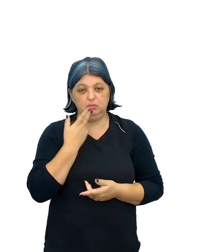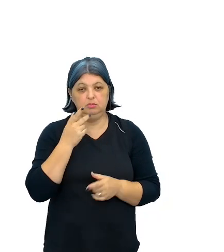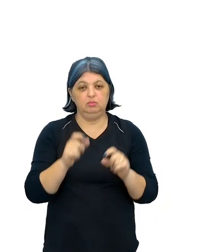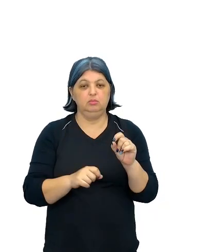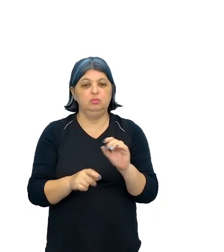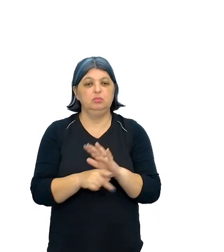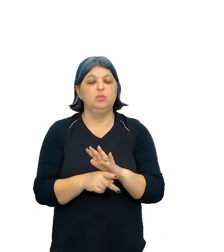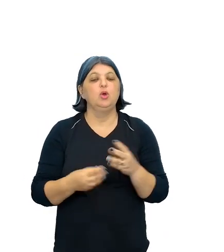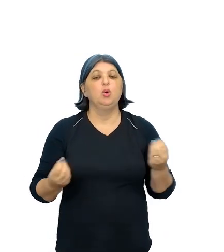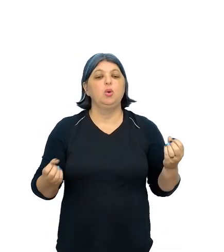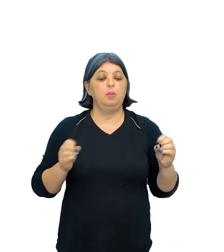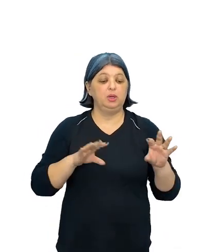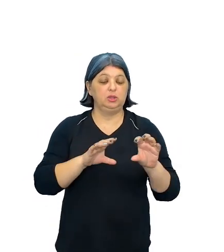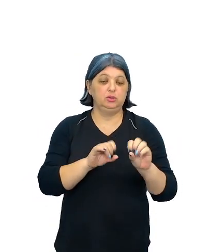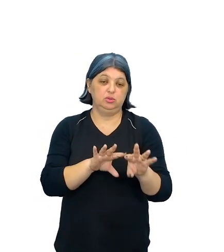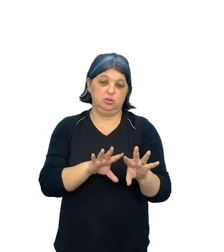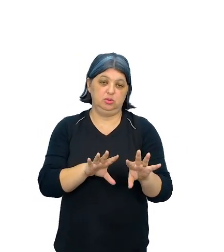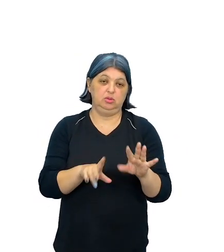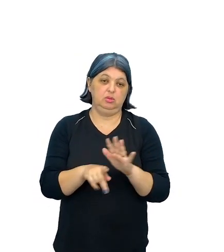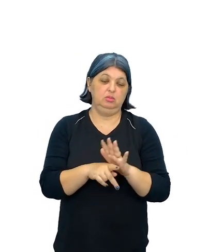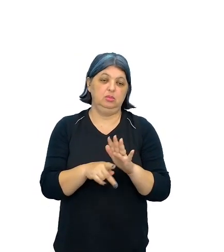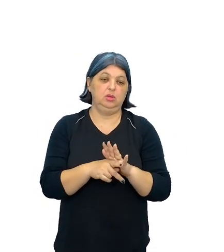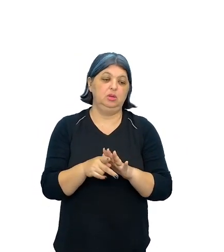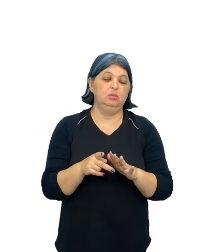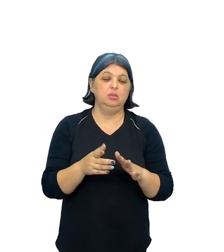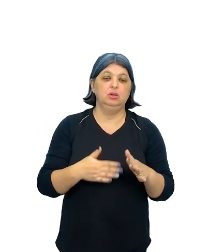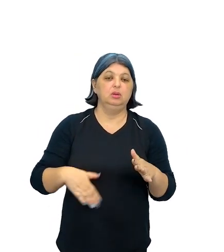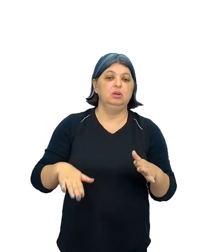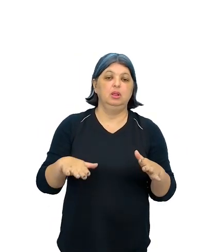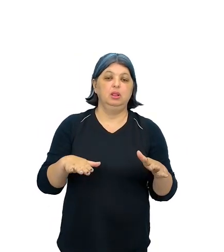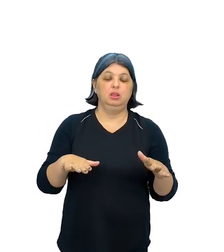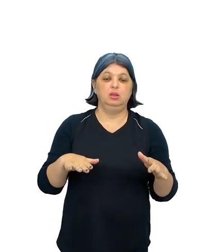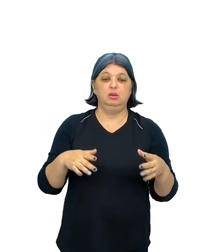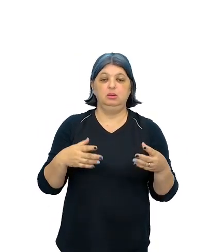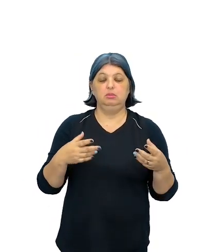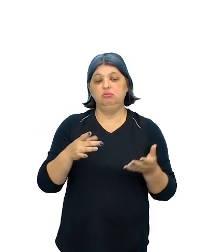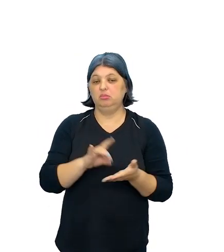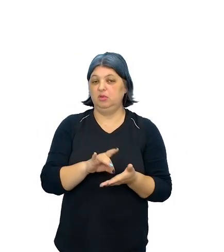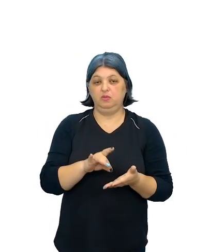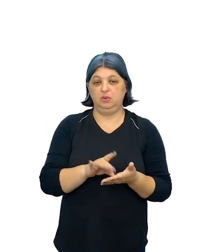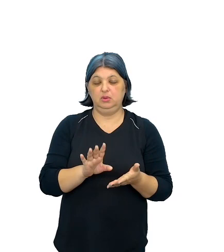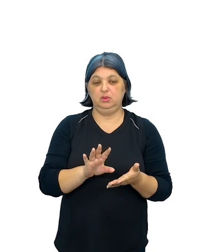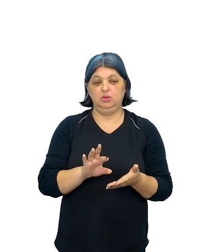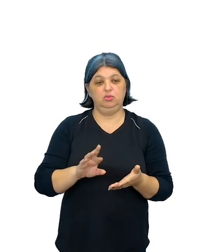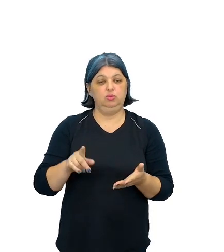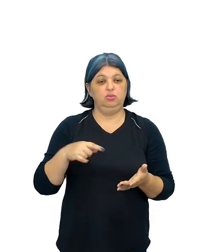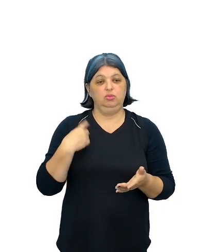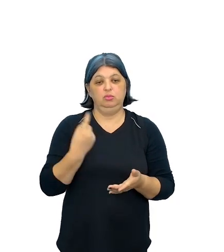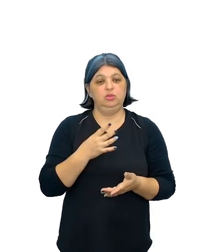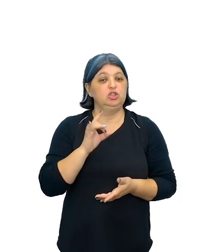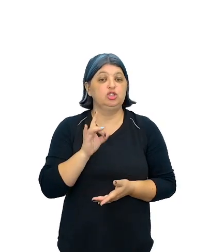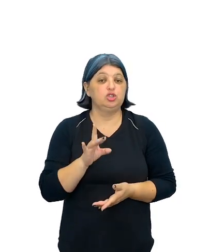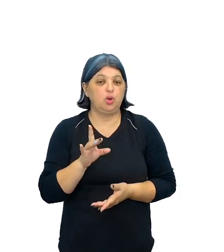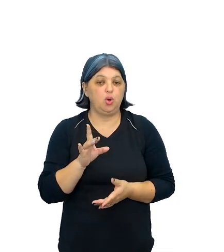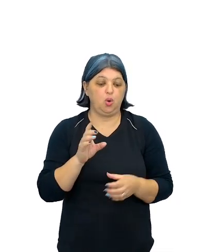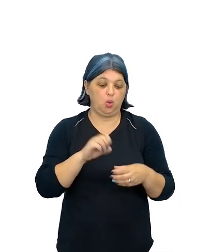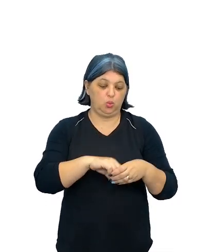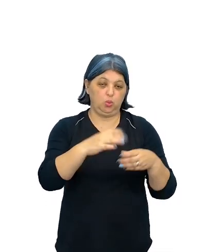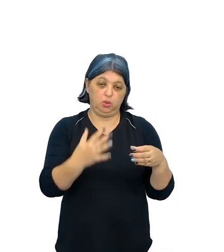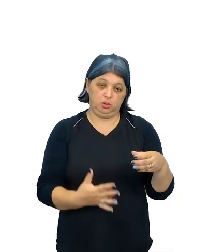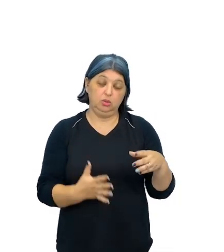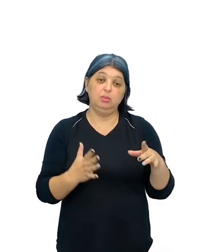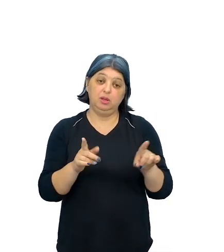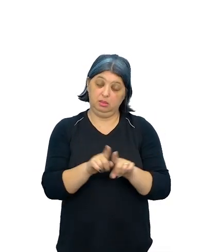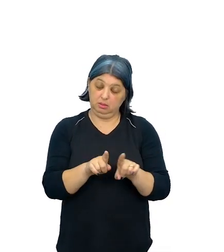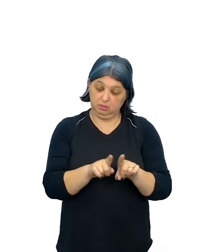ele fala sobre o ensino educativo, em que, na verdade, não devemos ficar somente no conteúdo, né, mas